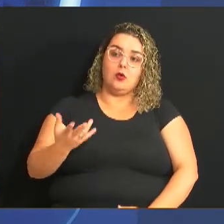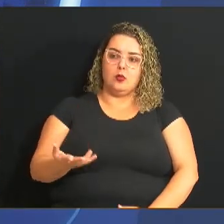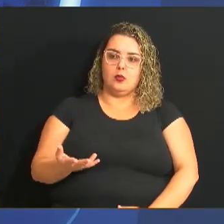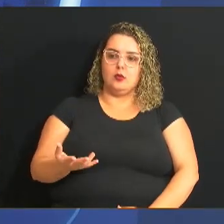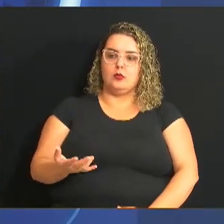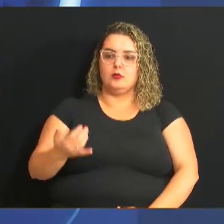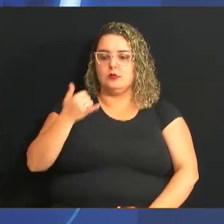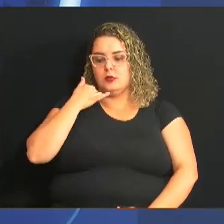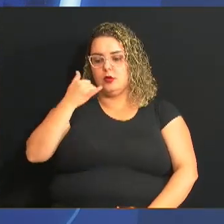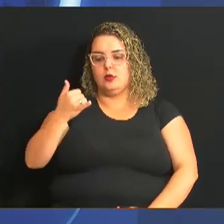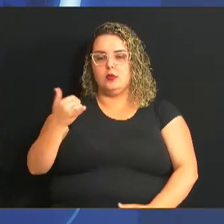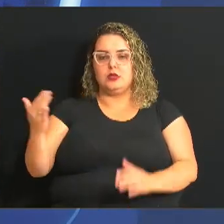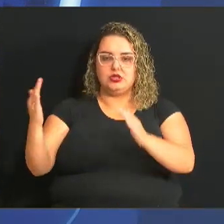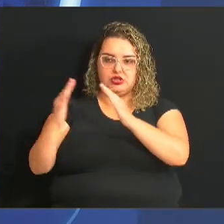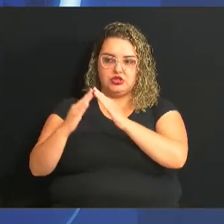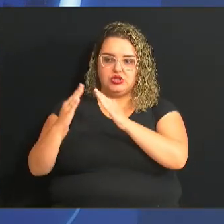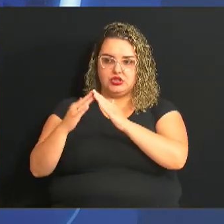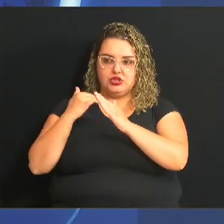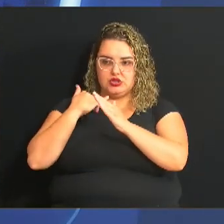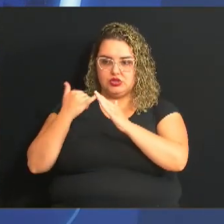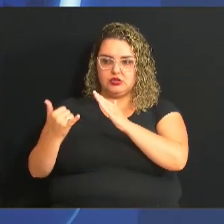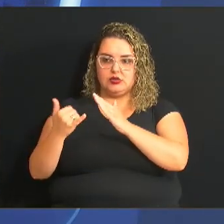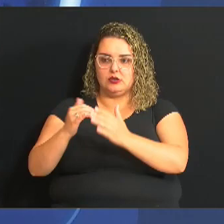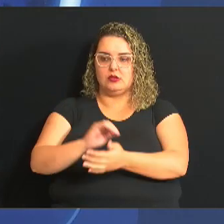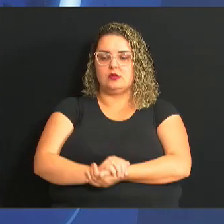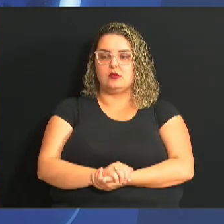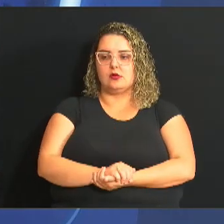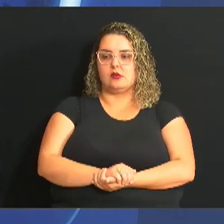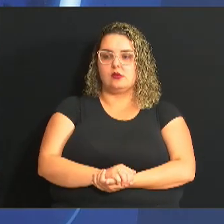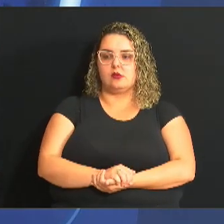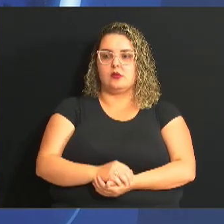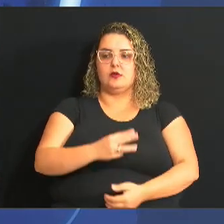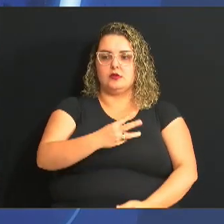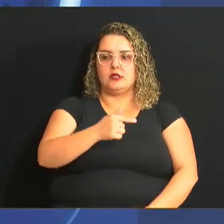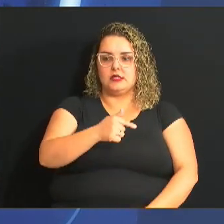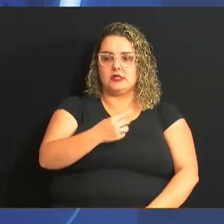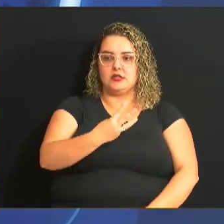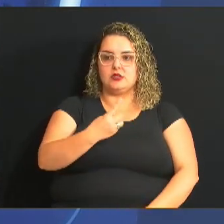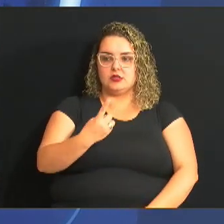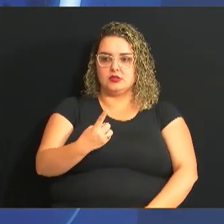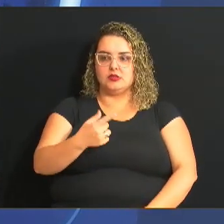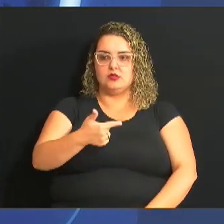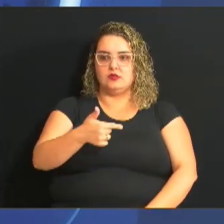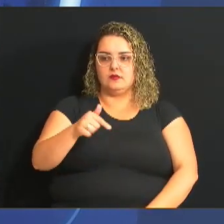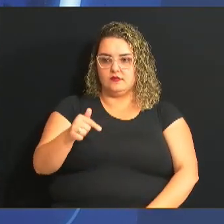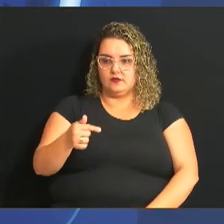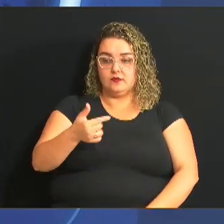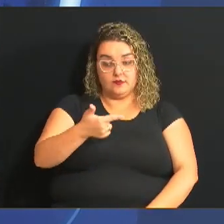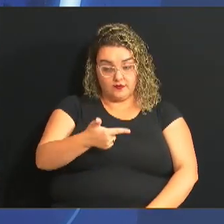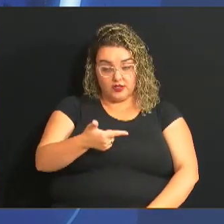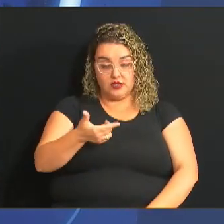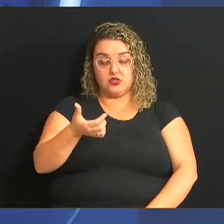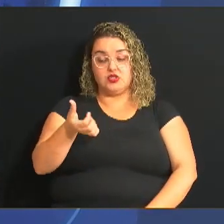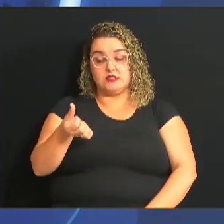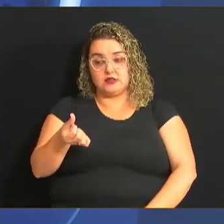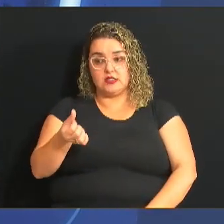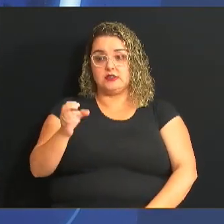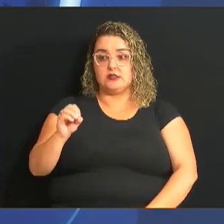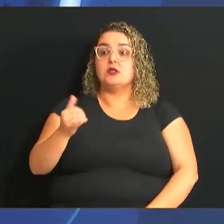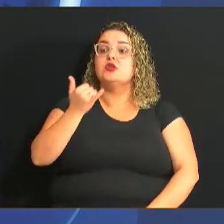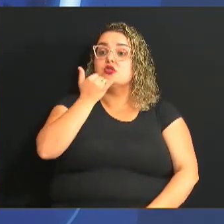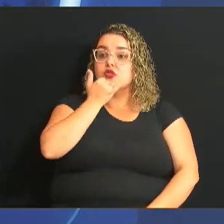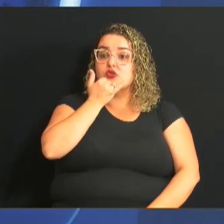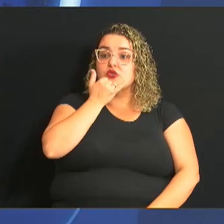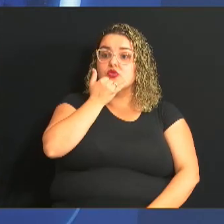telefone fixo, pode ligar no 3731 2600. Desculpa, para quem liga